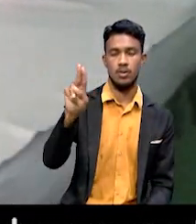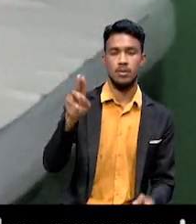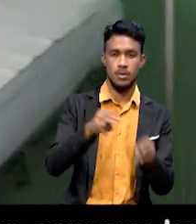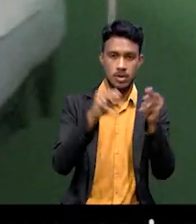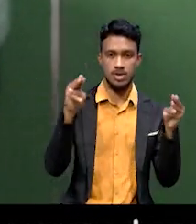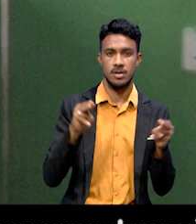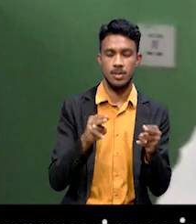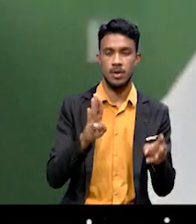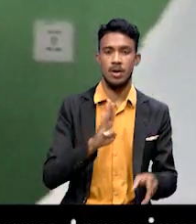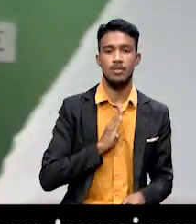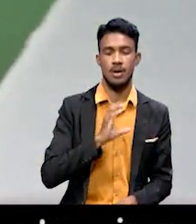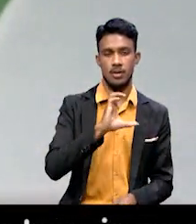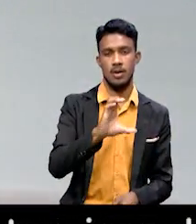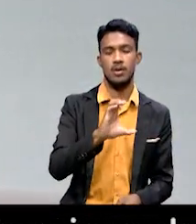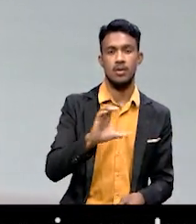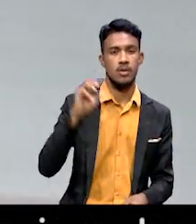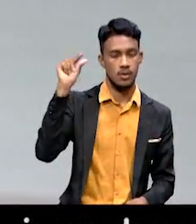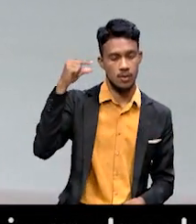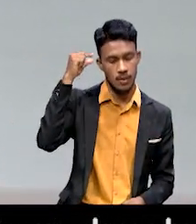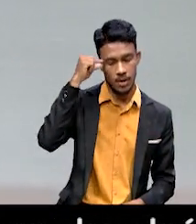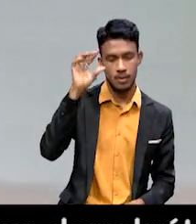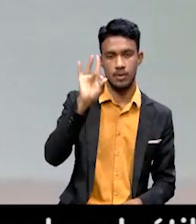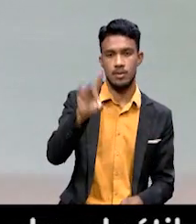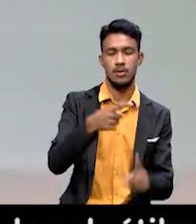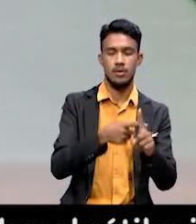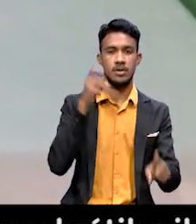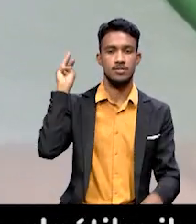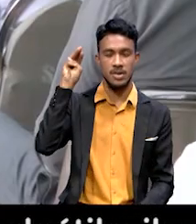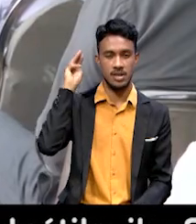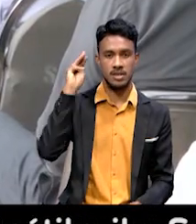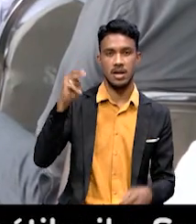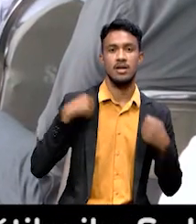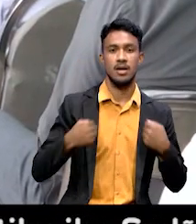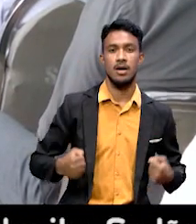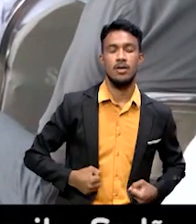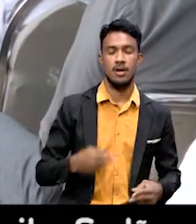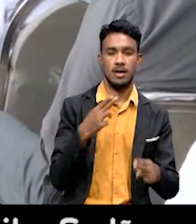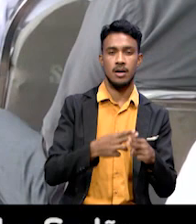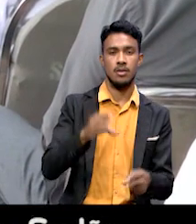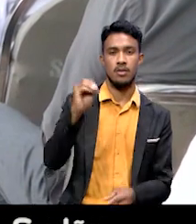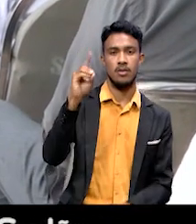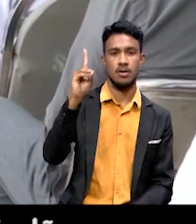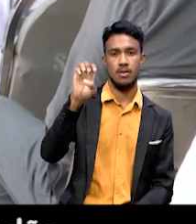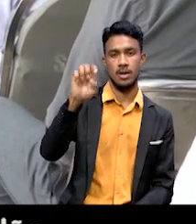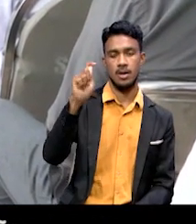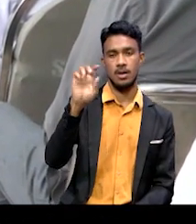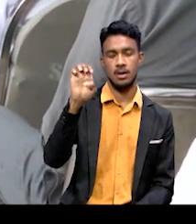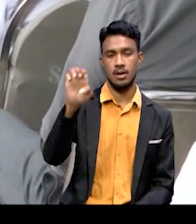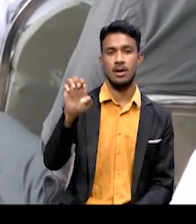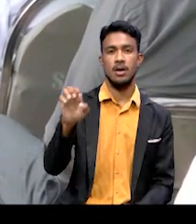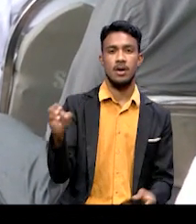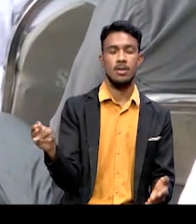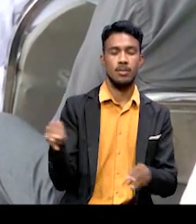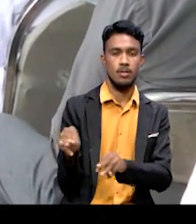Baucau. Iha governo da Valu ne, governo Liuhusi, ministra Saudi Odete Maria Freitas Belo, muda narang Hospital